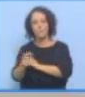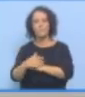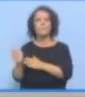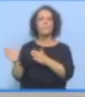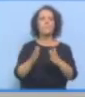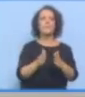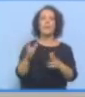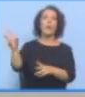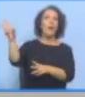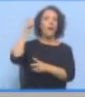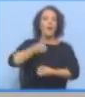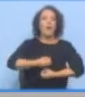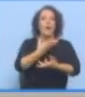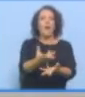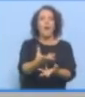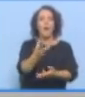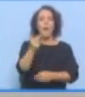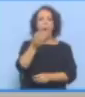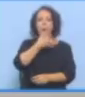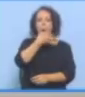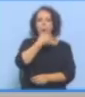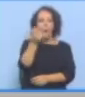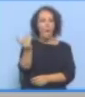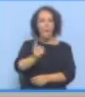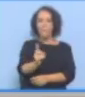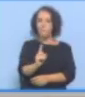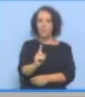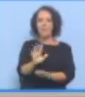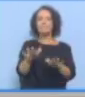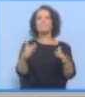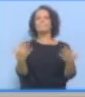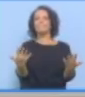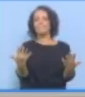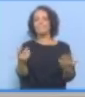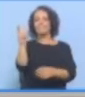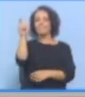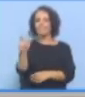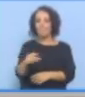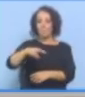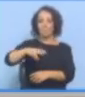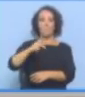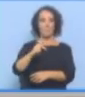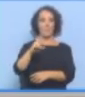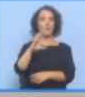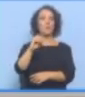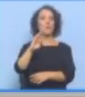comunicar. Ora, portanto, podemos dizer que para Marcos este é um